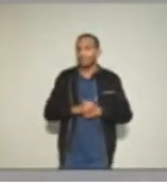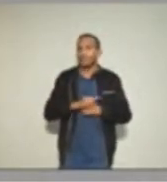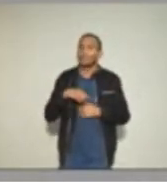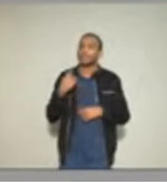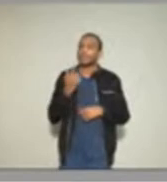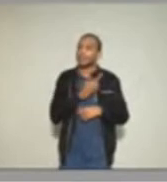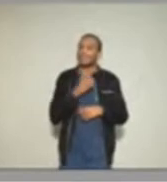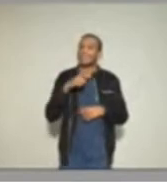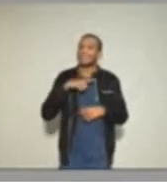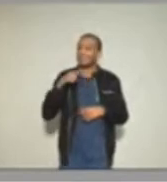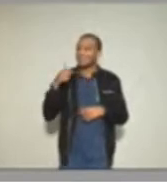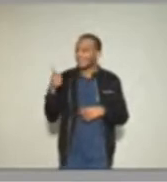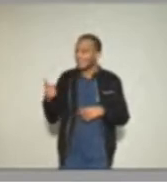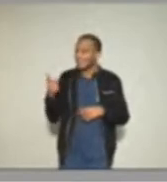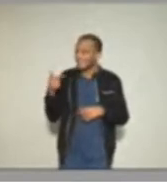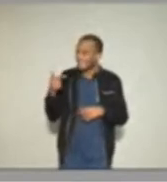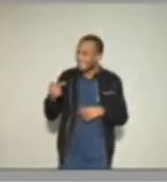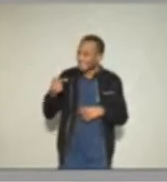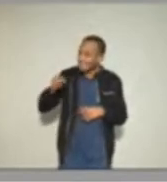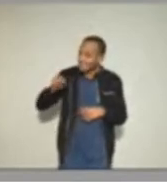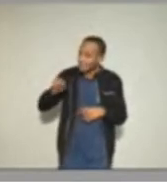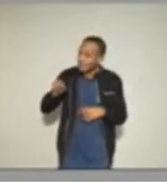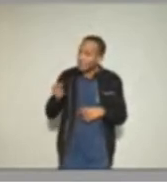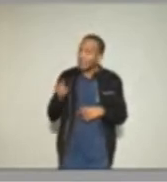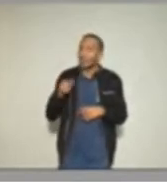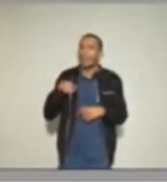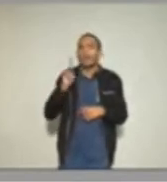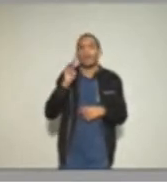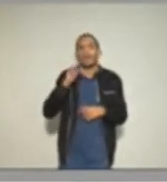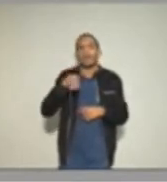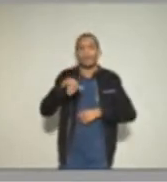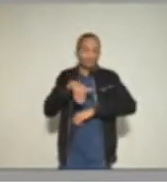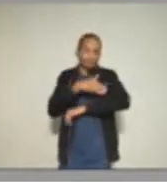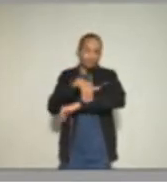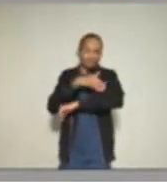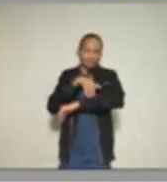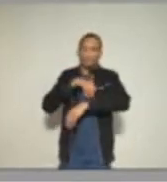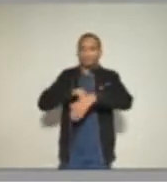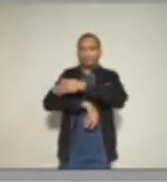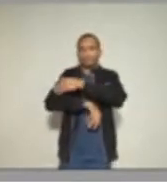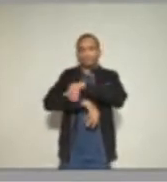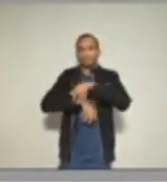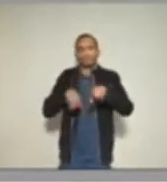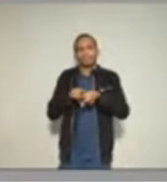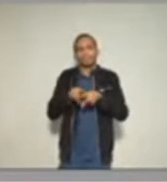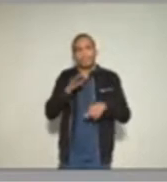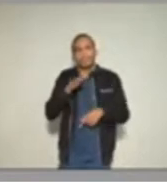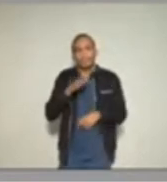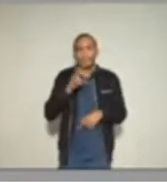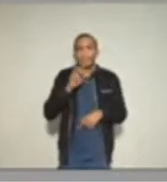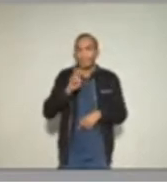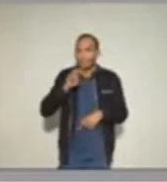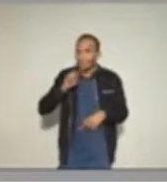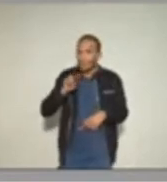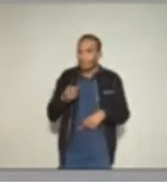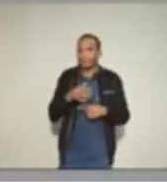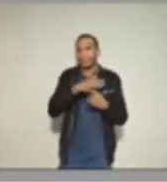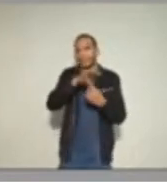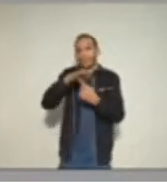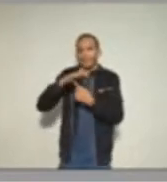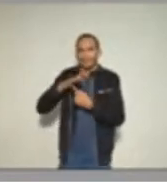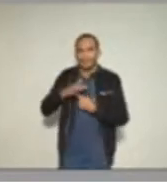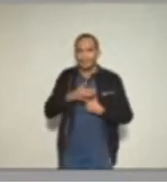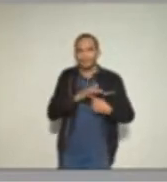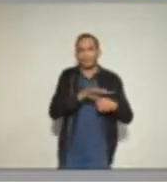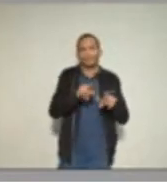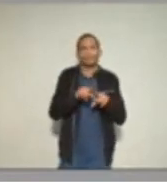temos 17 mil quilômetros de vias públicas e aproximadamente 5 mil praças onde